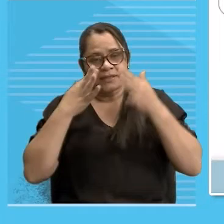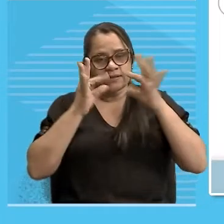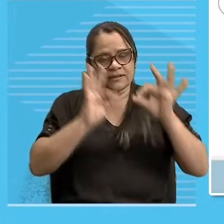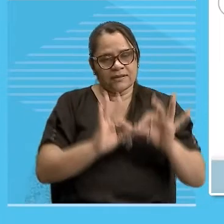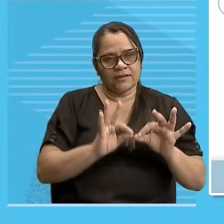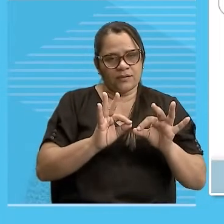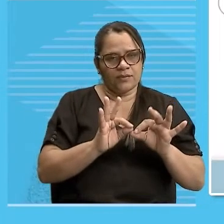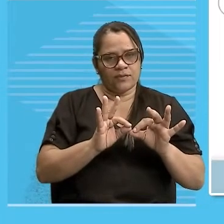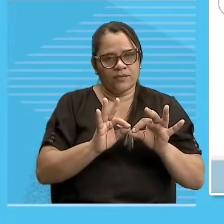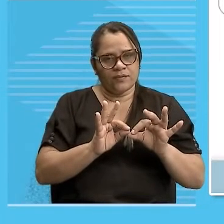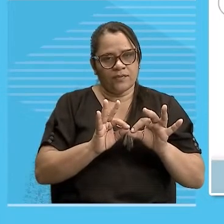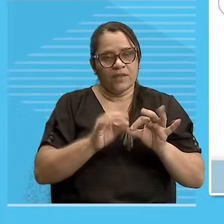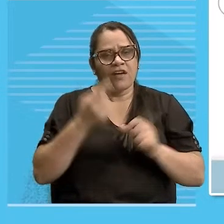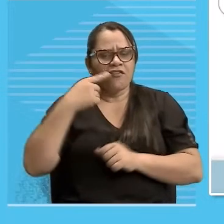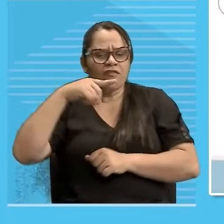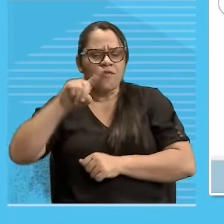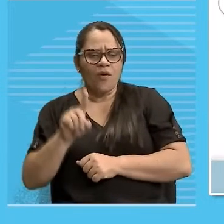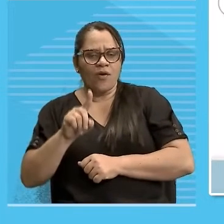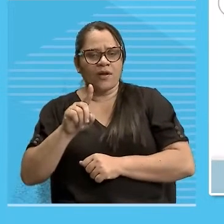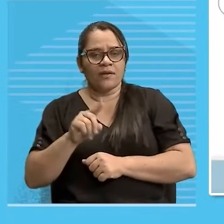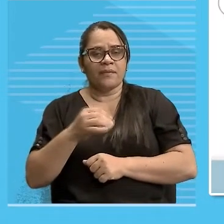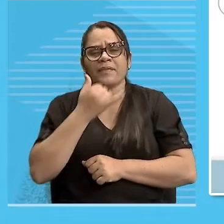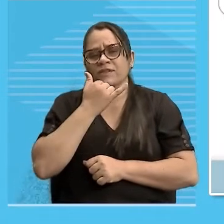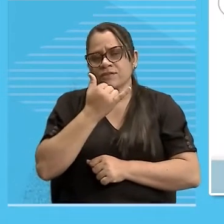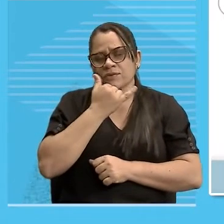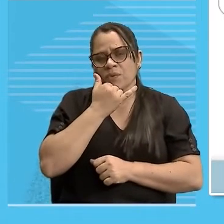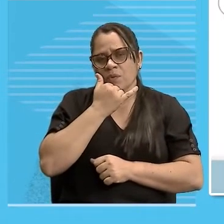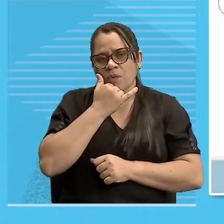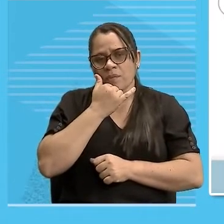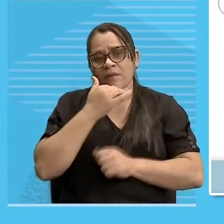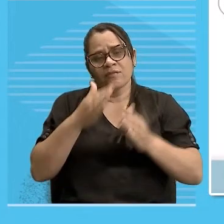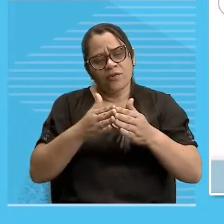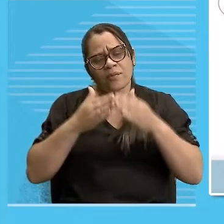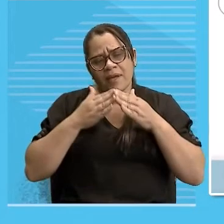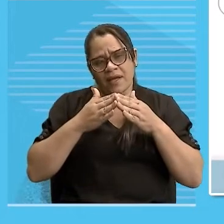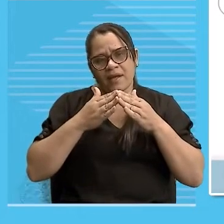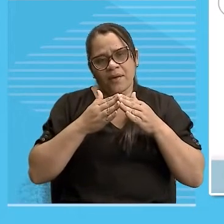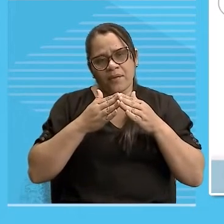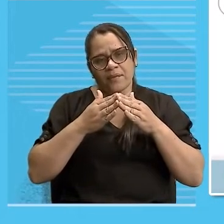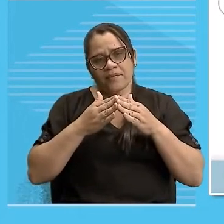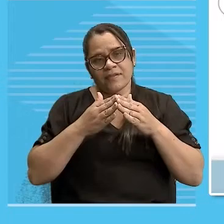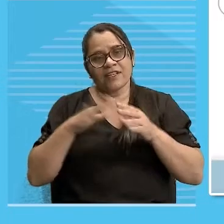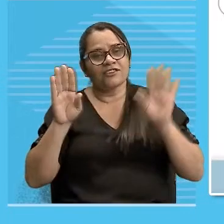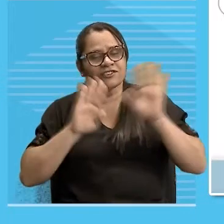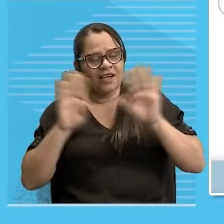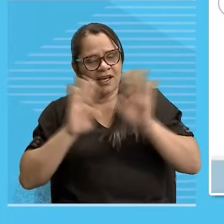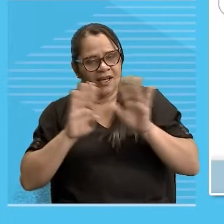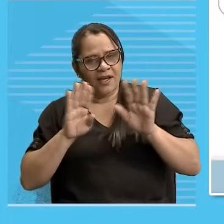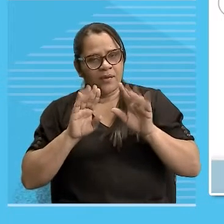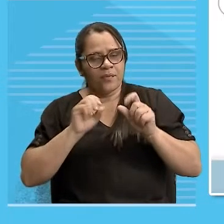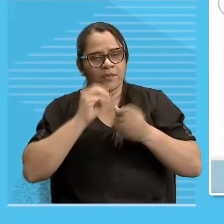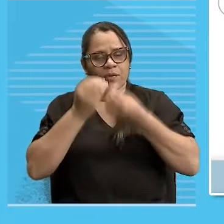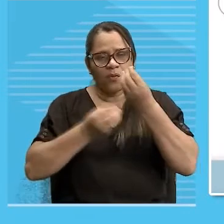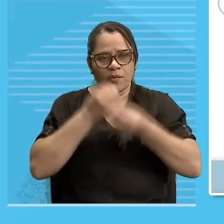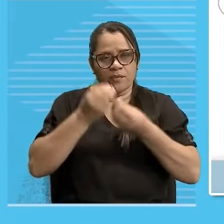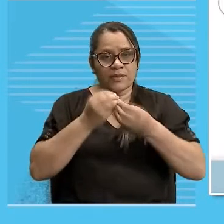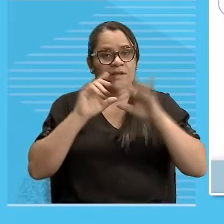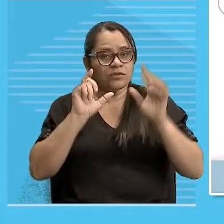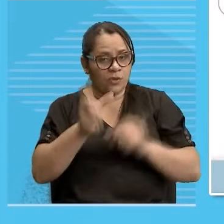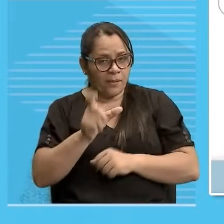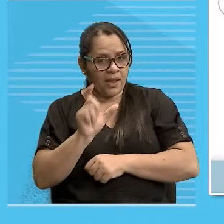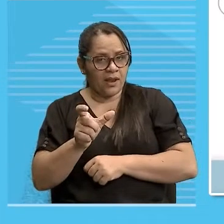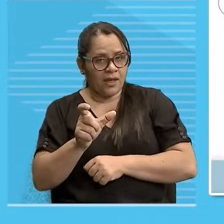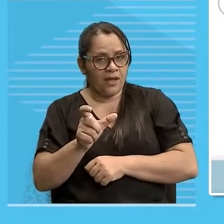fogo. Fora, rua, perdão, opa, foi mal, tchau, adeus, até logo. Então, elas vão